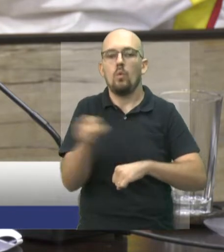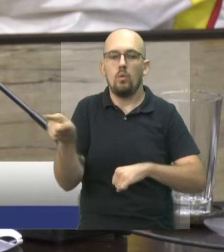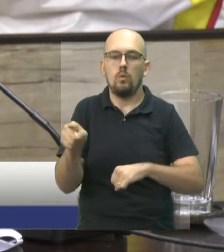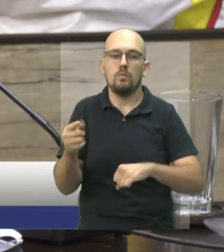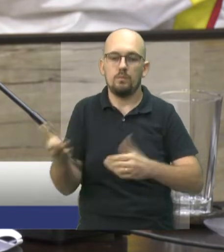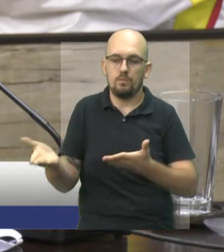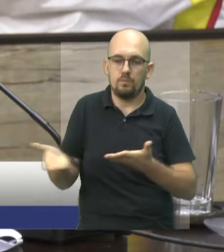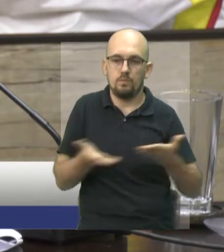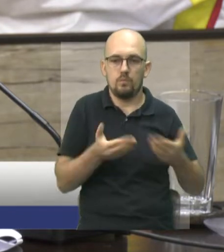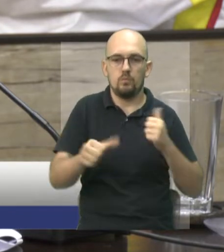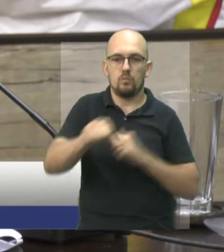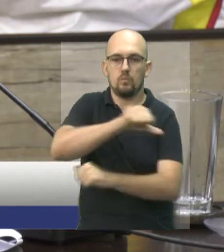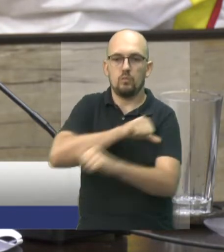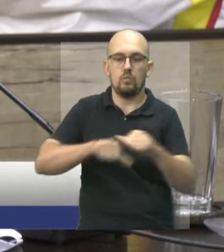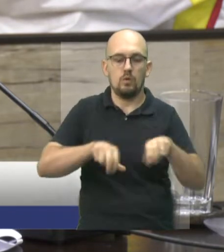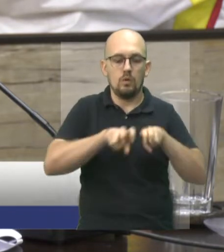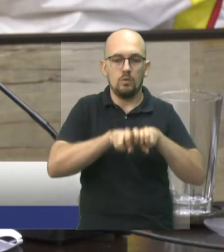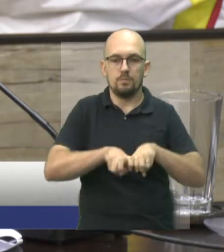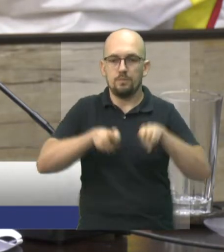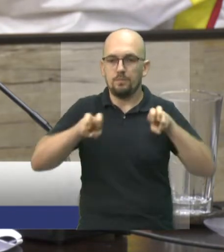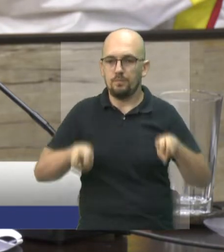mesa diretora para o biênio